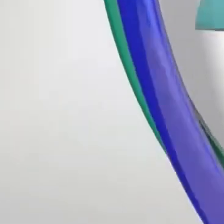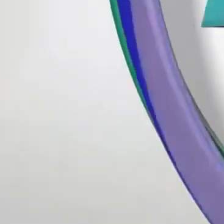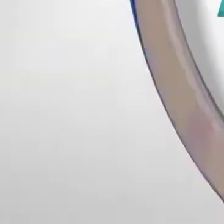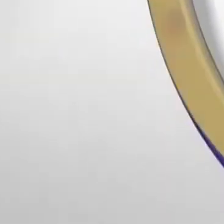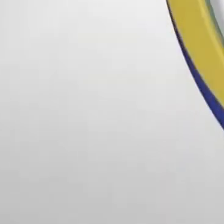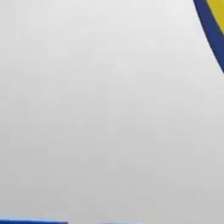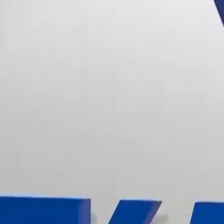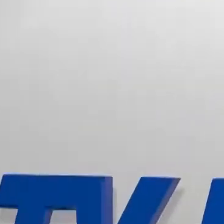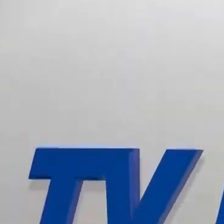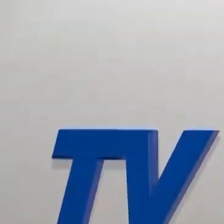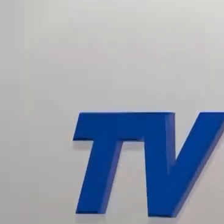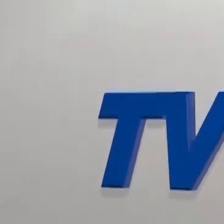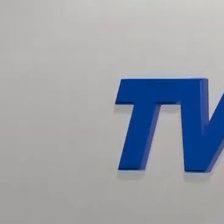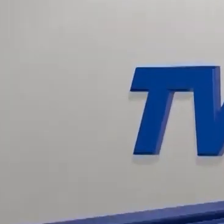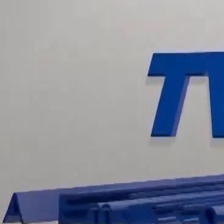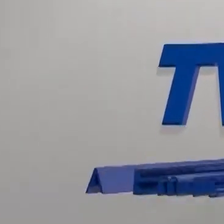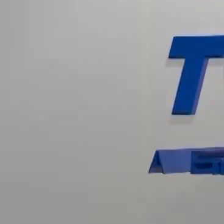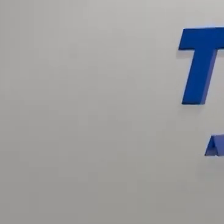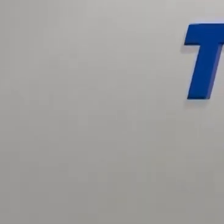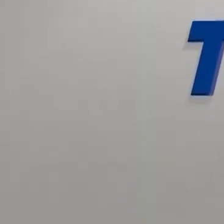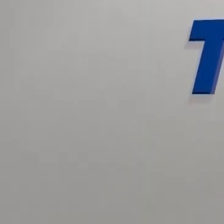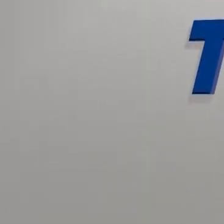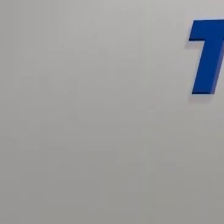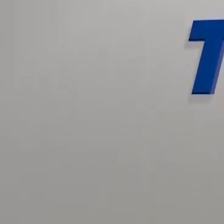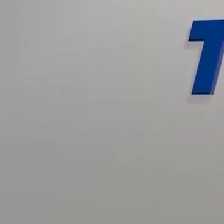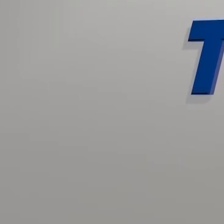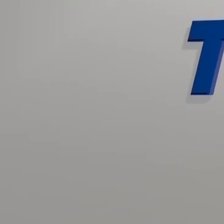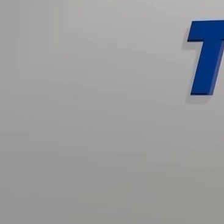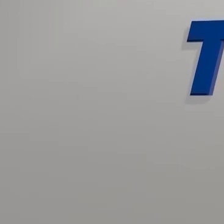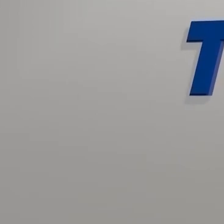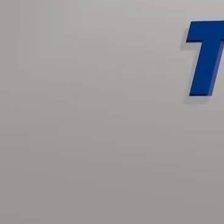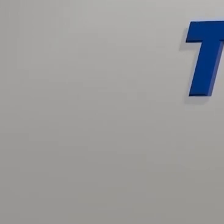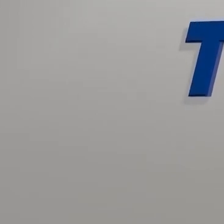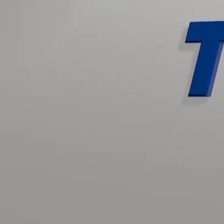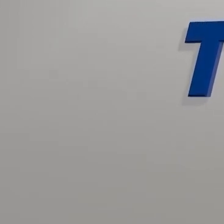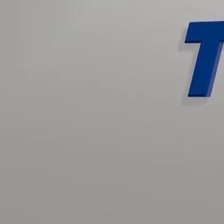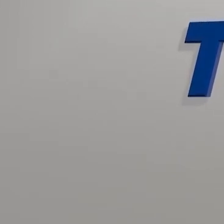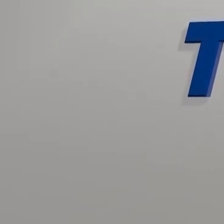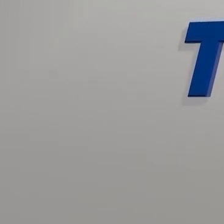TV Fortaleza, a emissora da Casa do Povo.